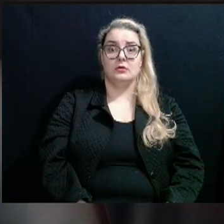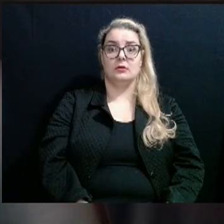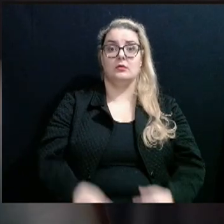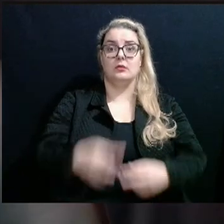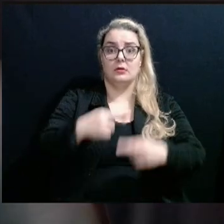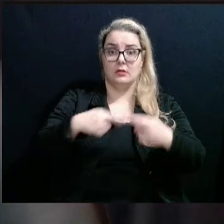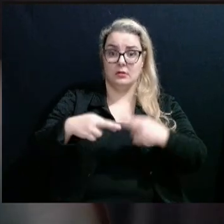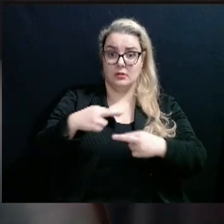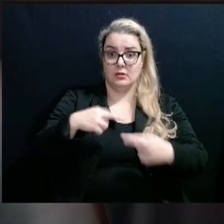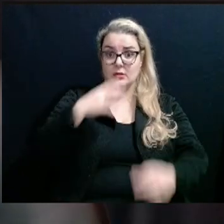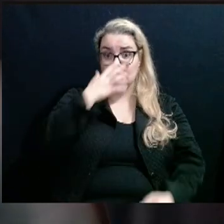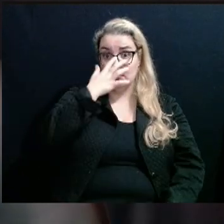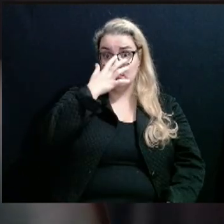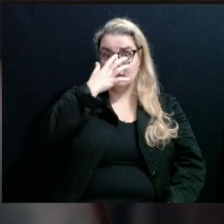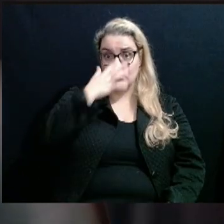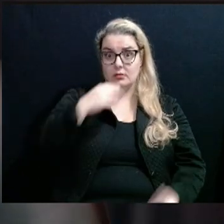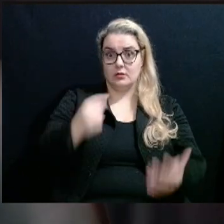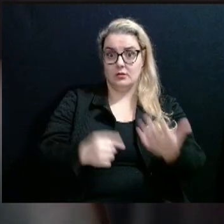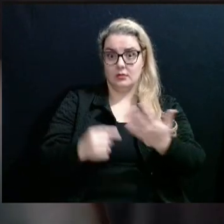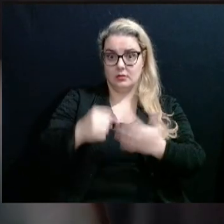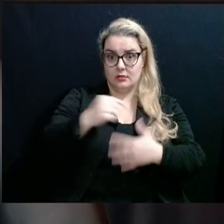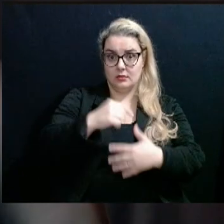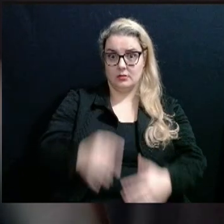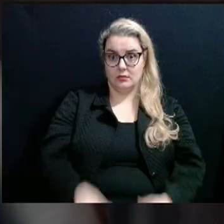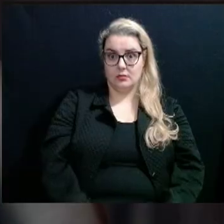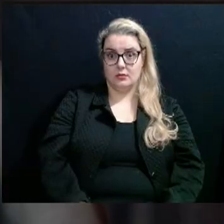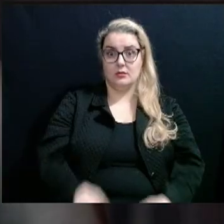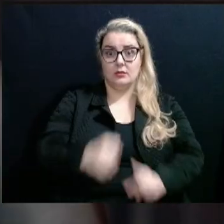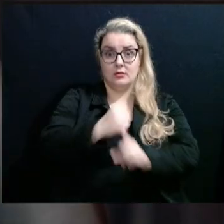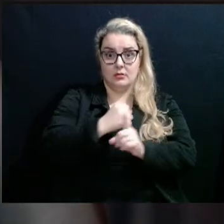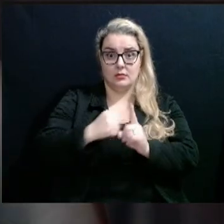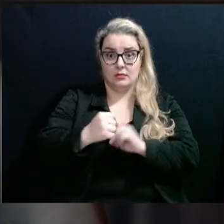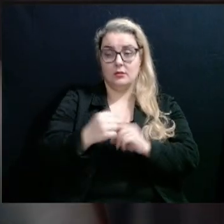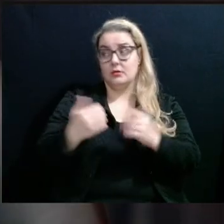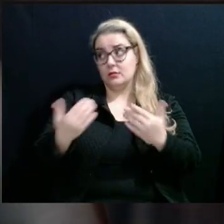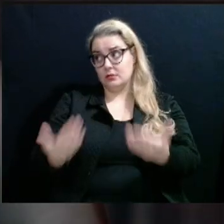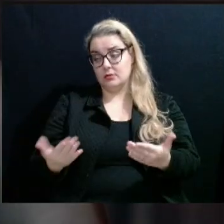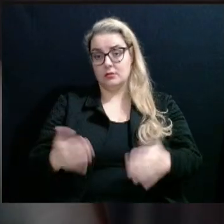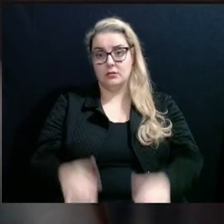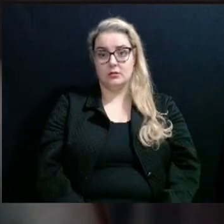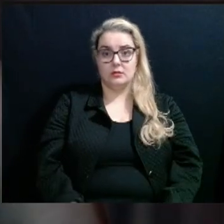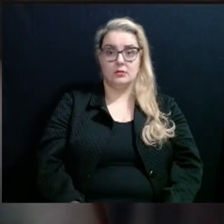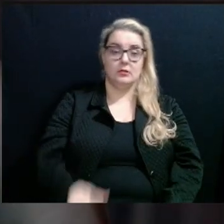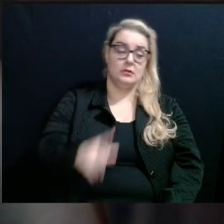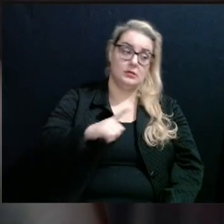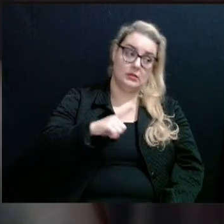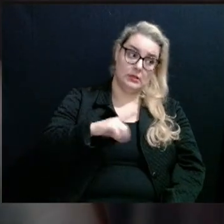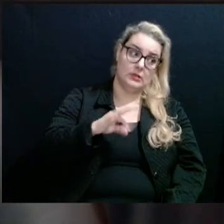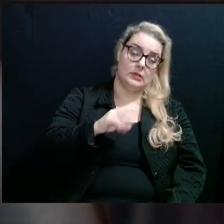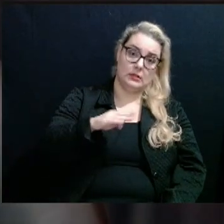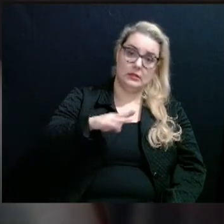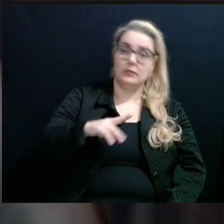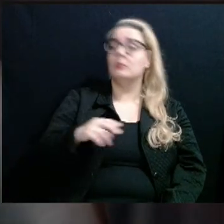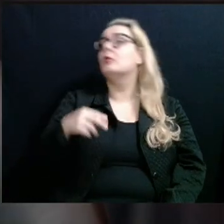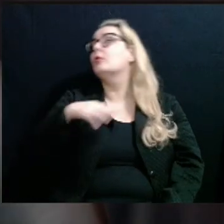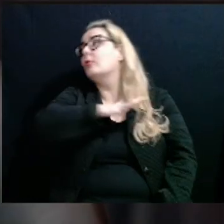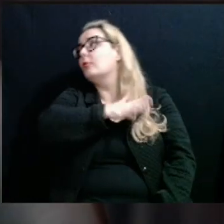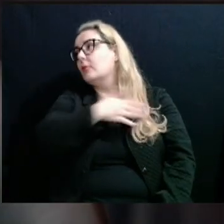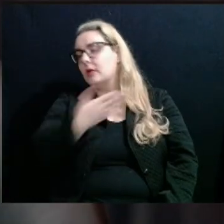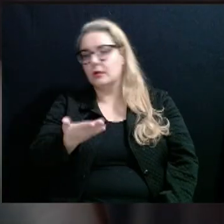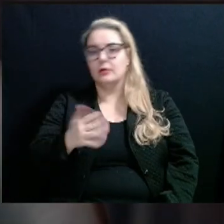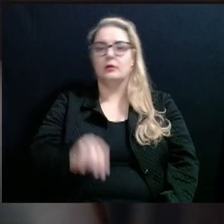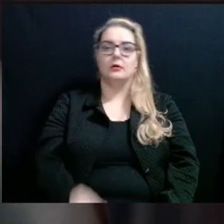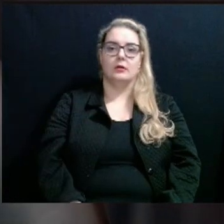às questões sociais. Exato. Se existe tabu ou não. Preconceito. Preconceito, exatamente,